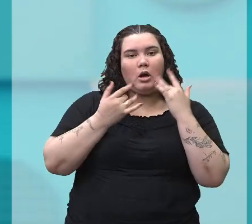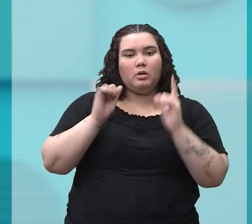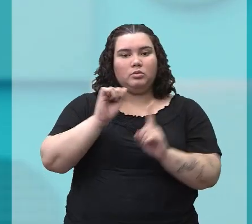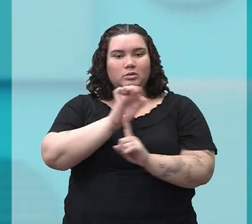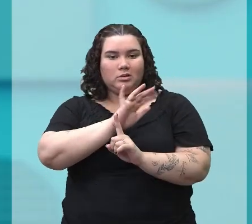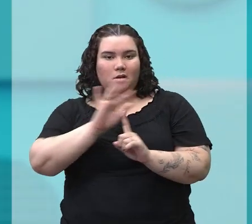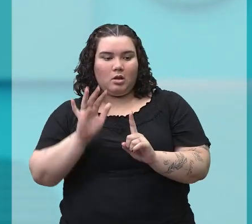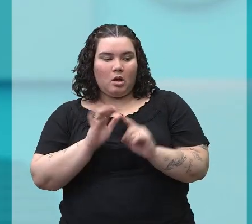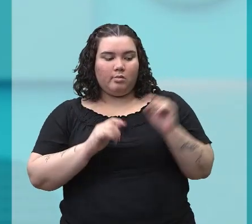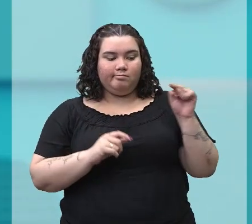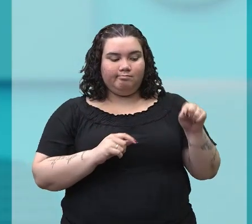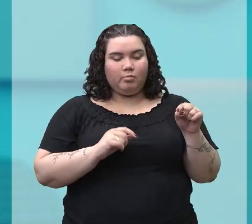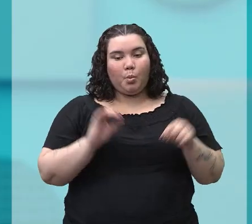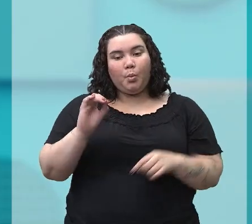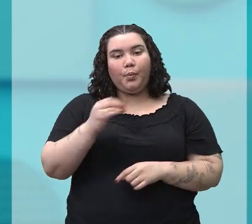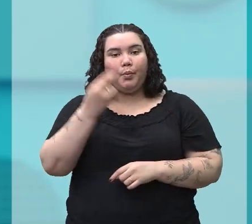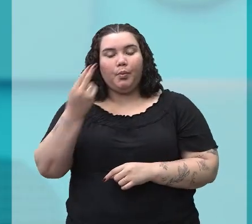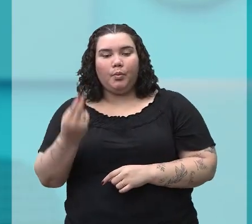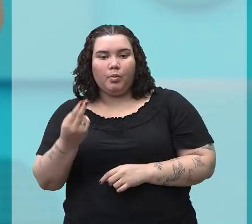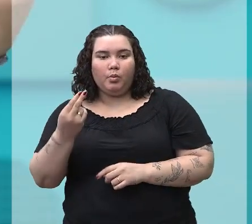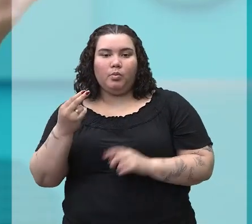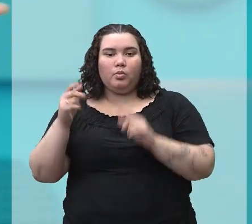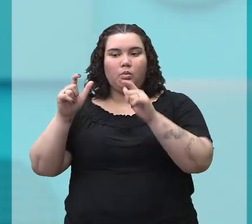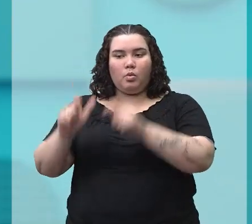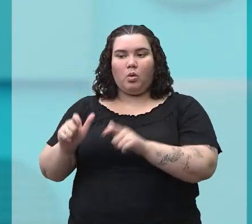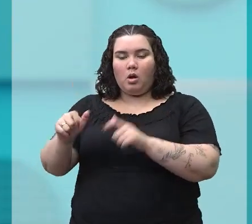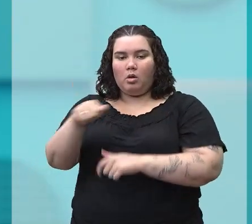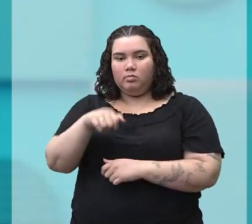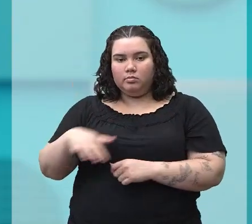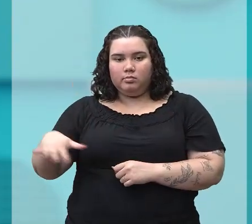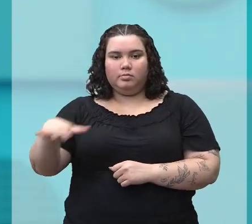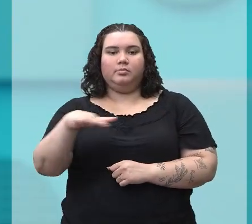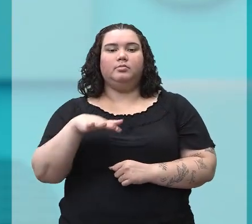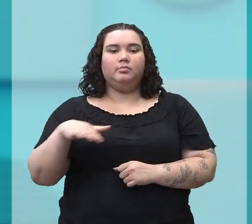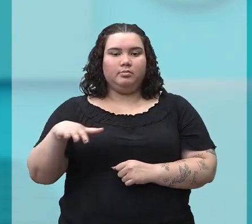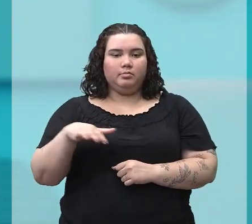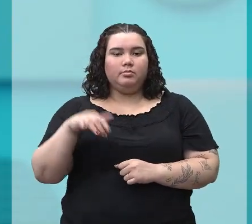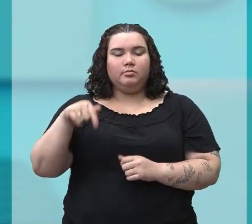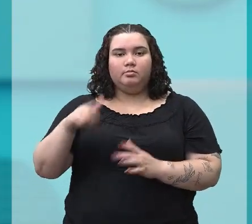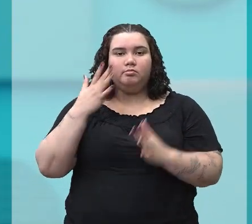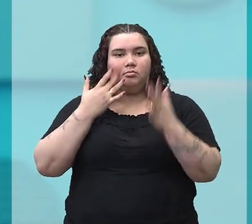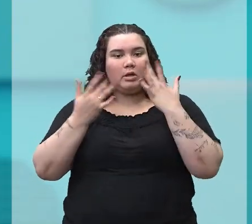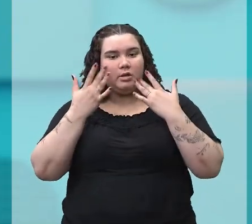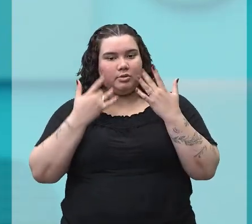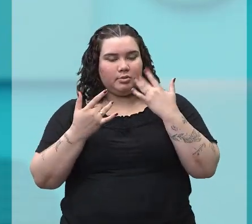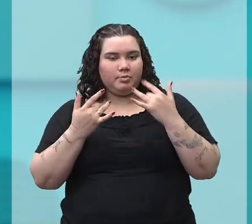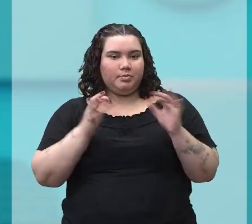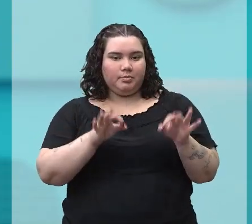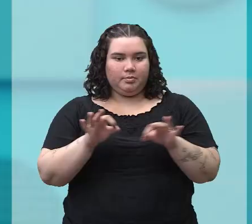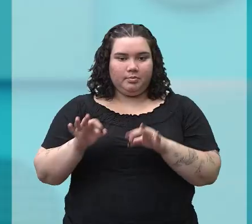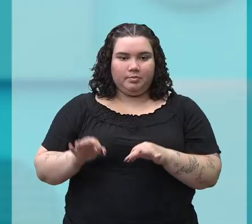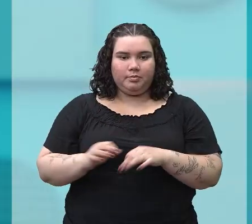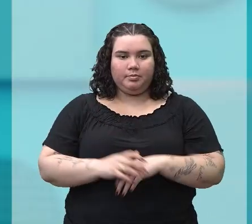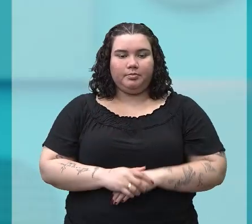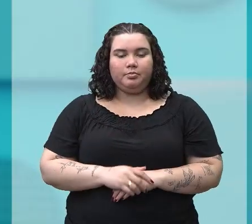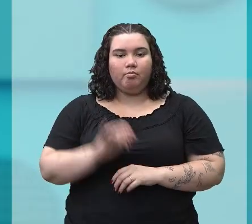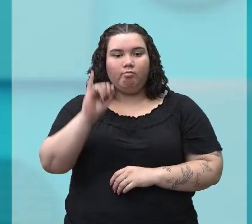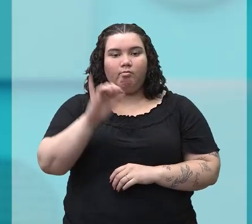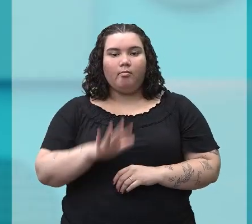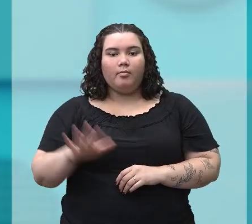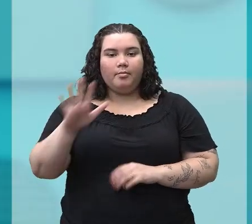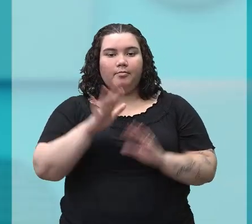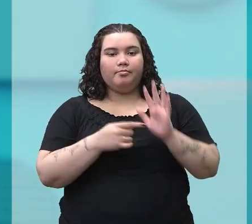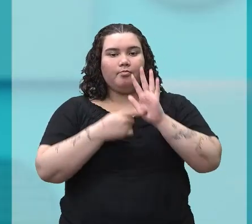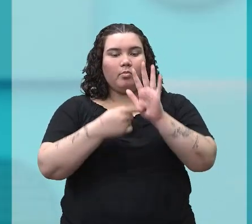encenação, ou nós podemos estar nos referindo ao espaço onde essa ação cênica acontece. Vamos ver uma imagem aí de